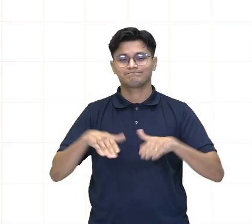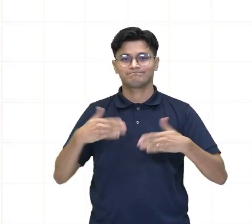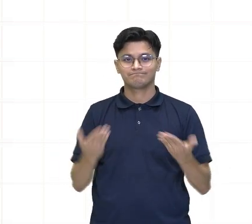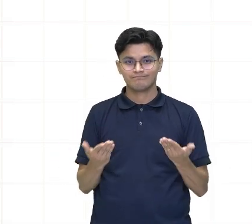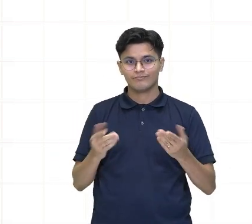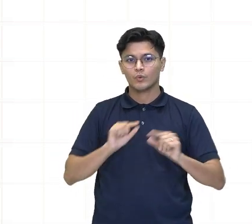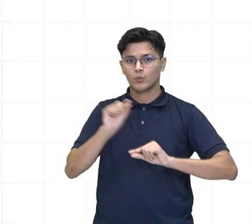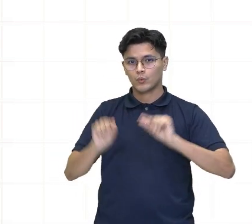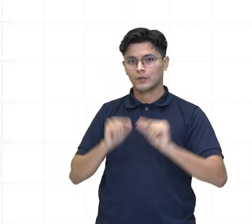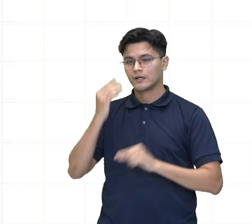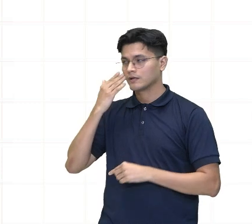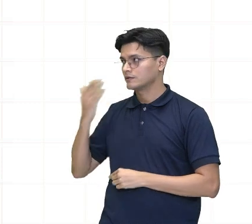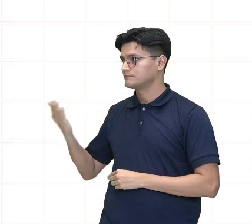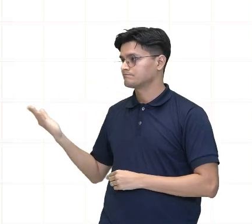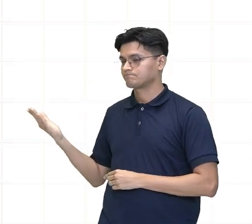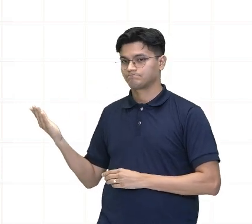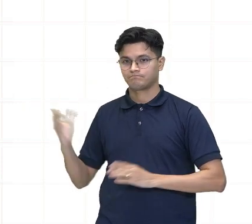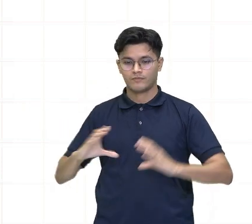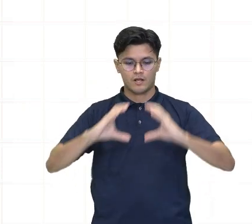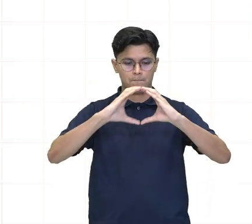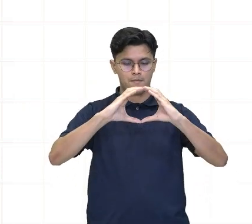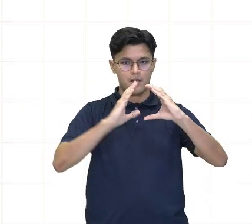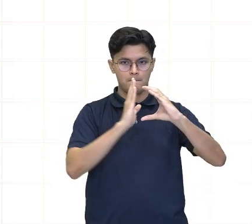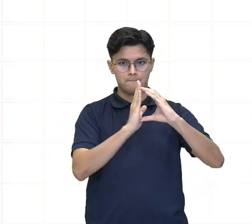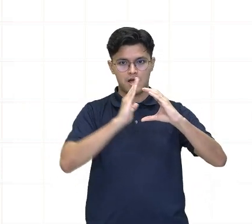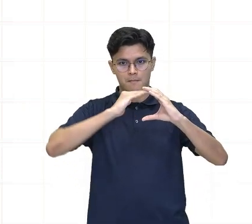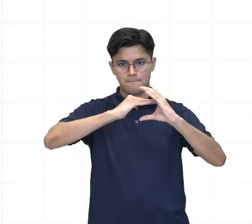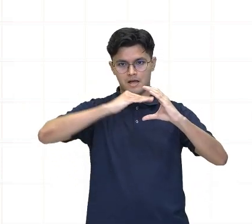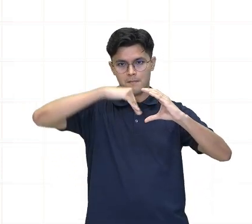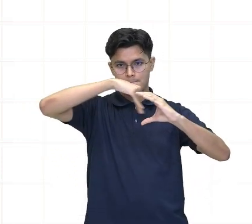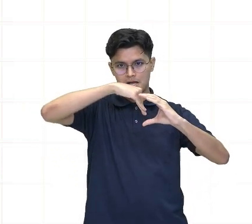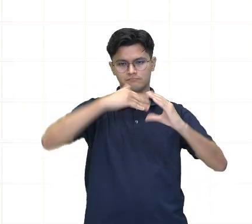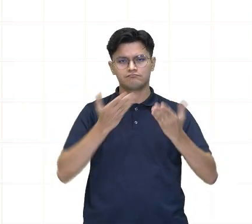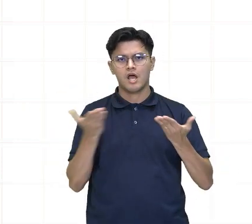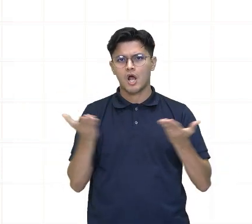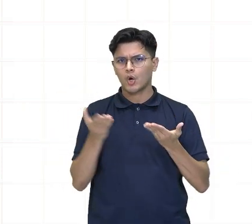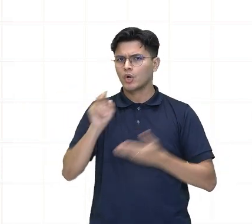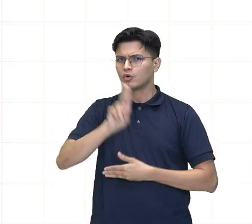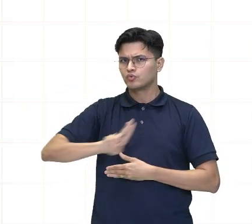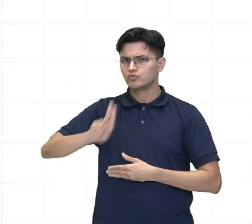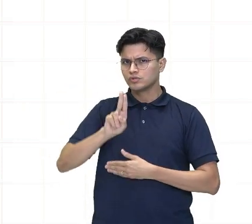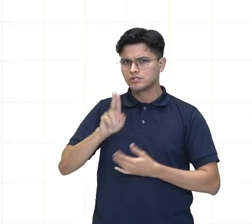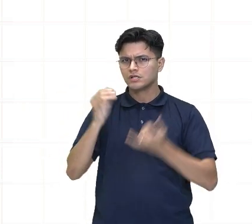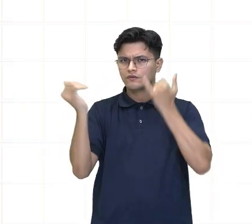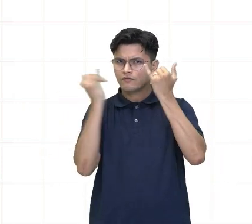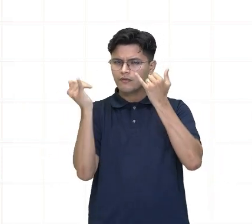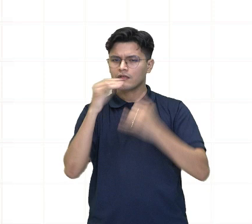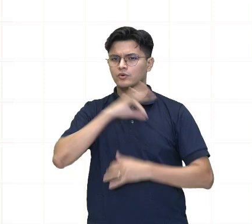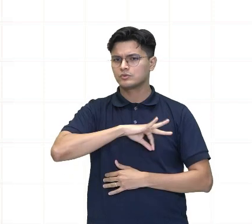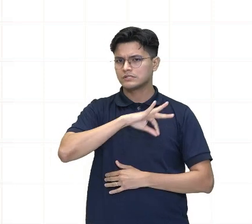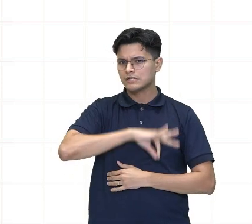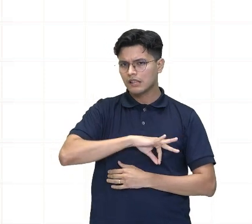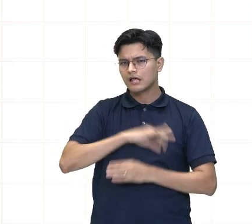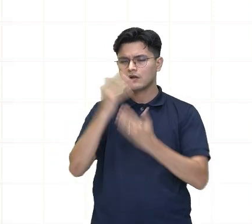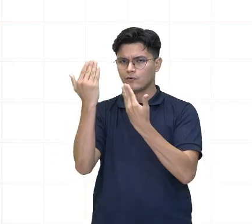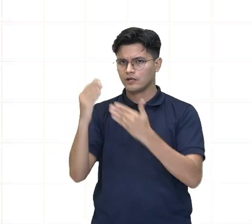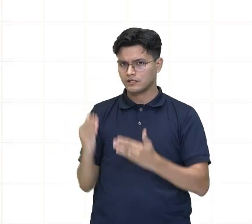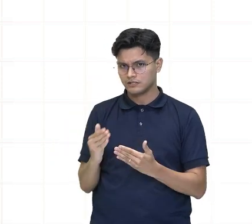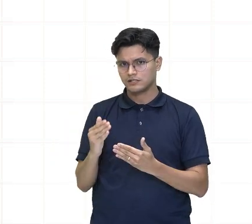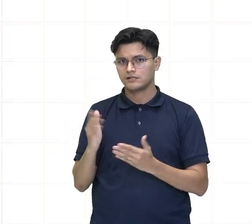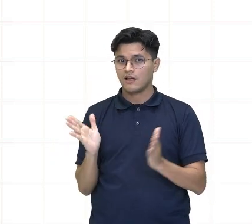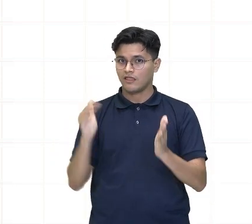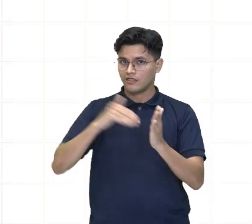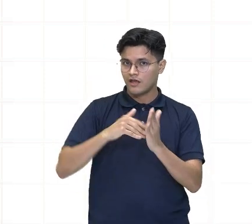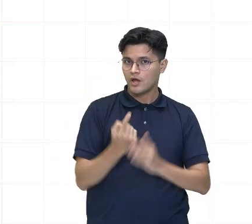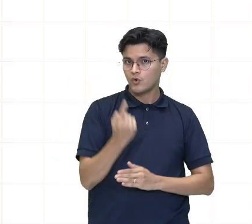essa análise ela já foi feita a partir dos salários. Aí nós temos até um salário mínimo, de 1 a 2 salários mínimos